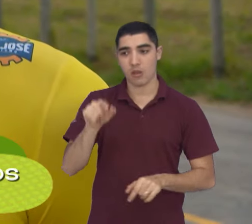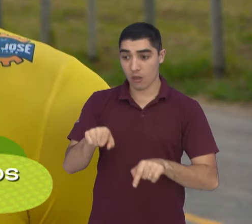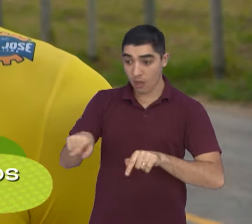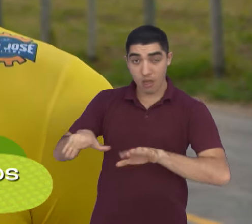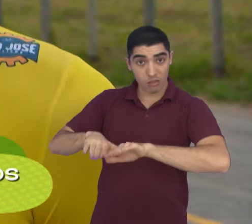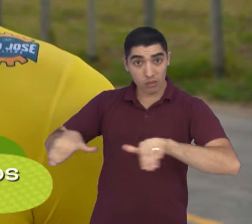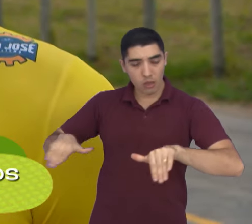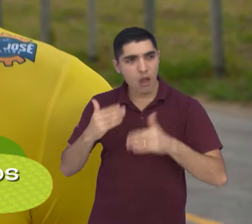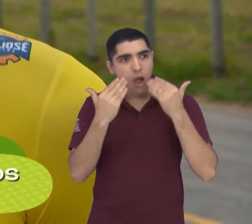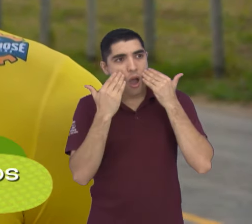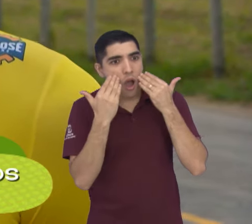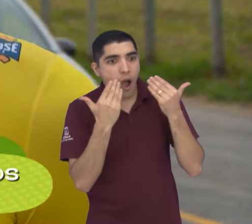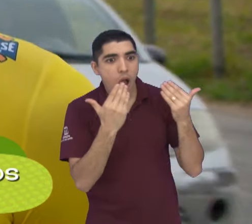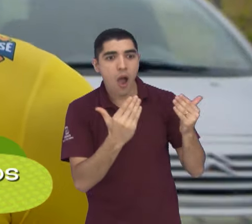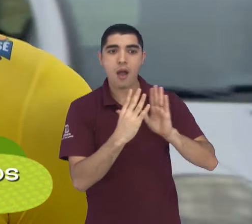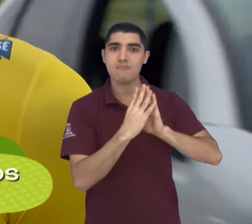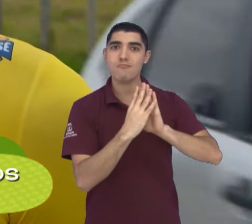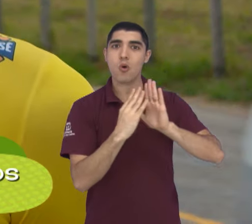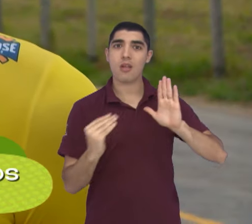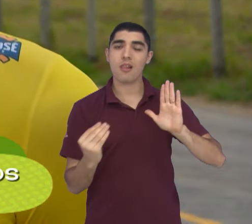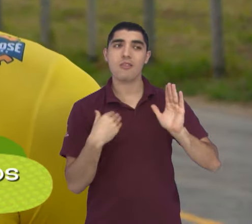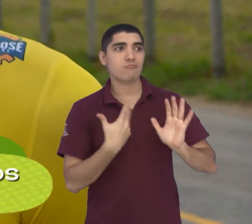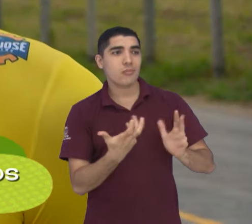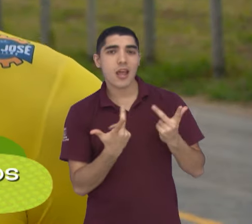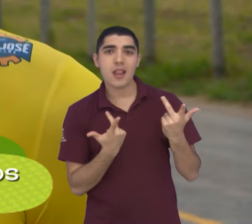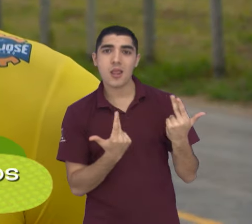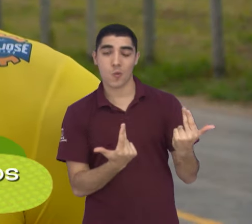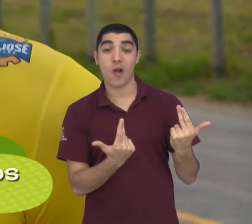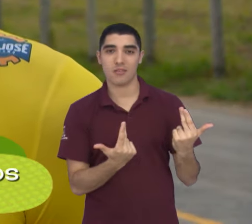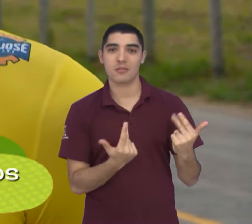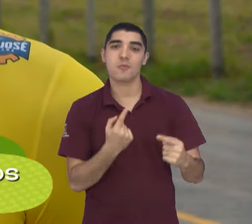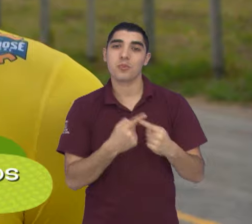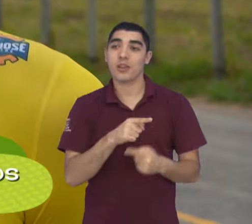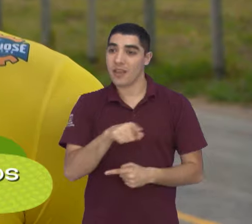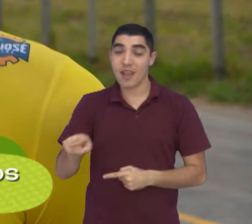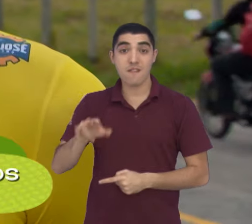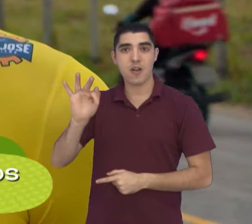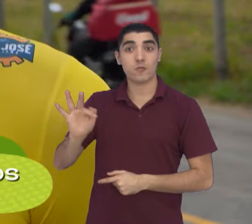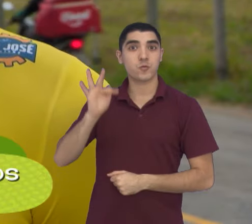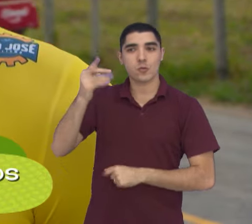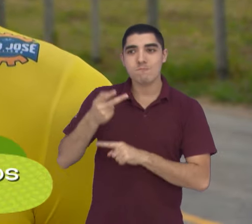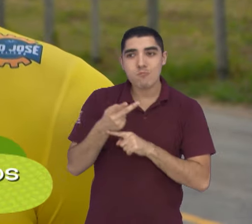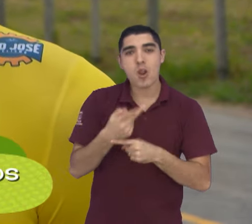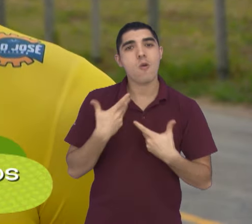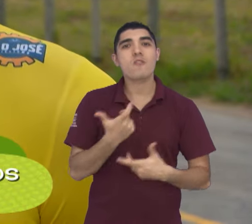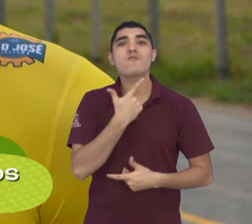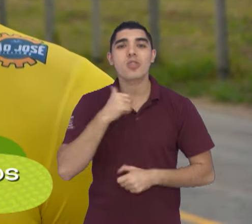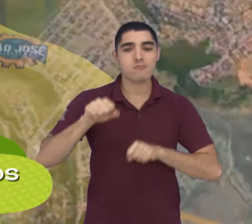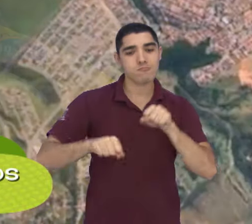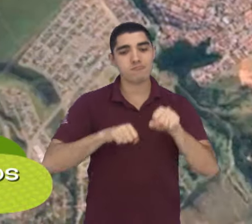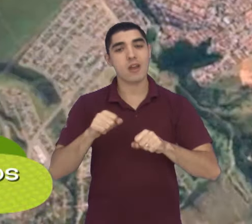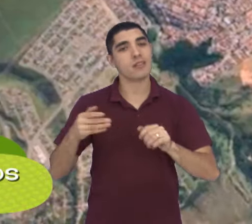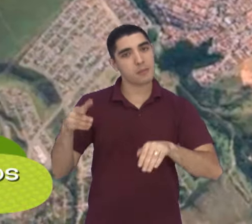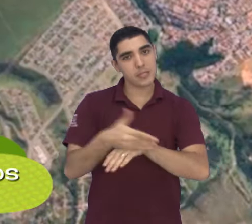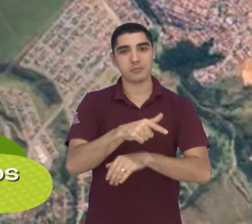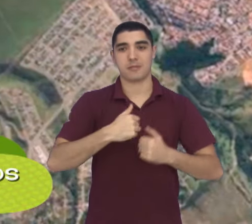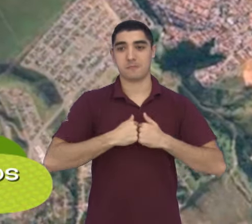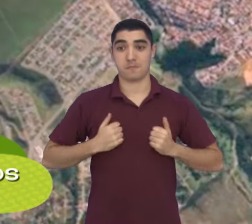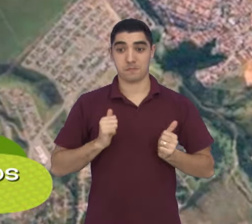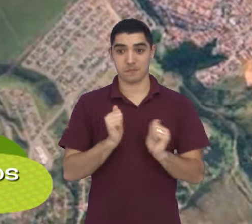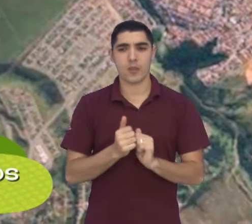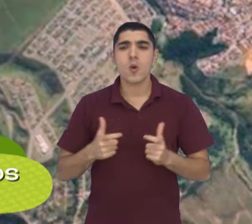vão acabar agregando ao projeto e a gente vai ter uma procura cada vez maior de crianças para participar do projeto Atleta Cidadão. A